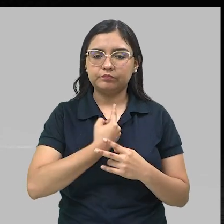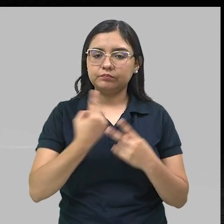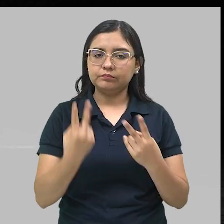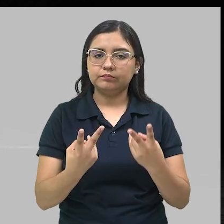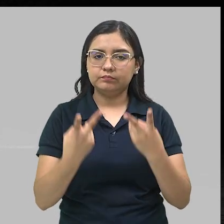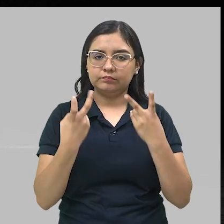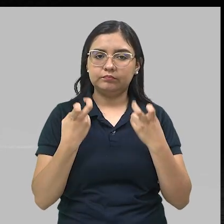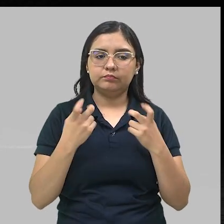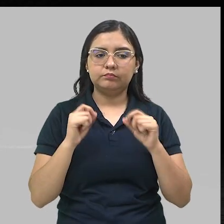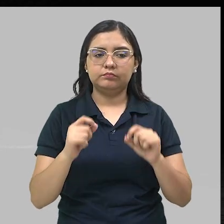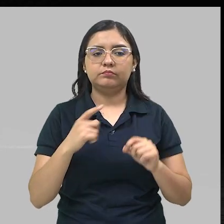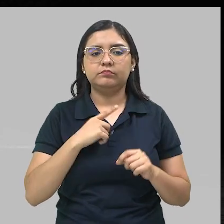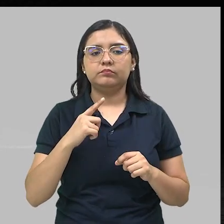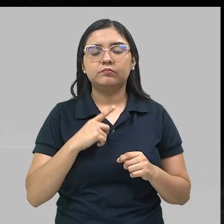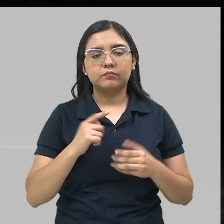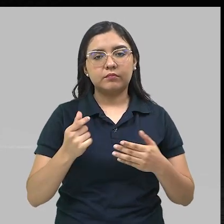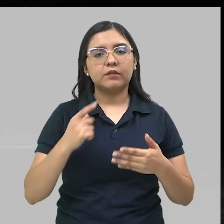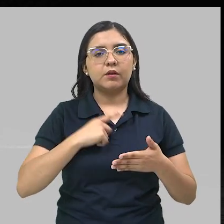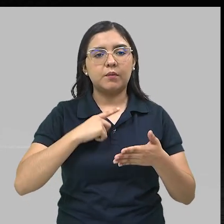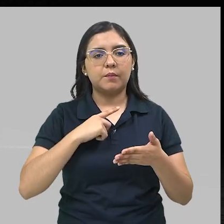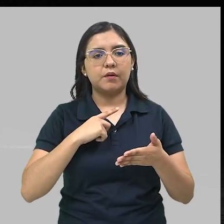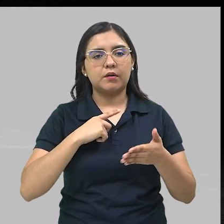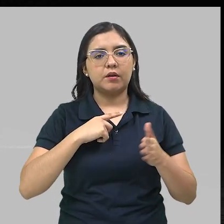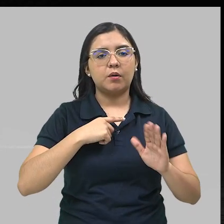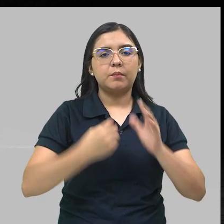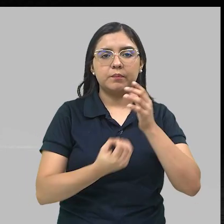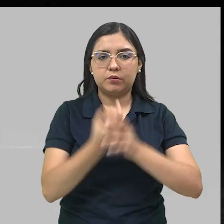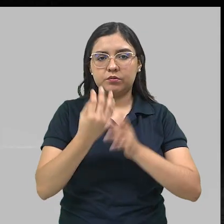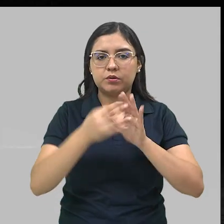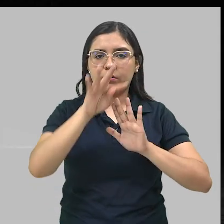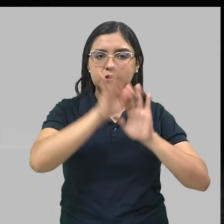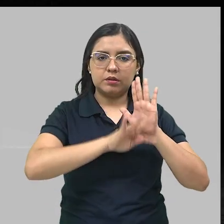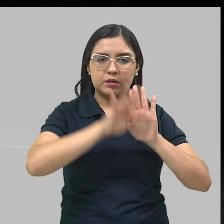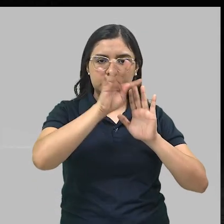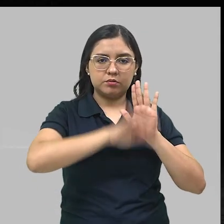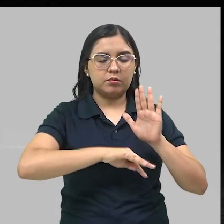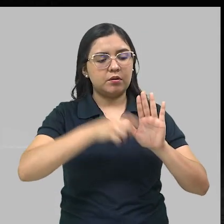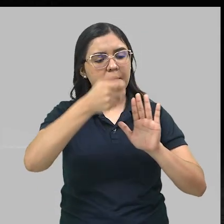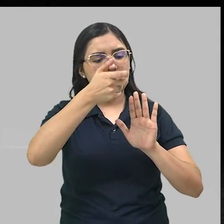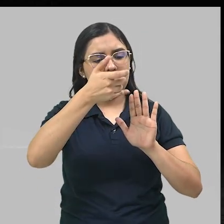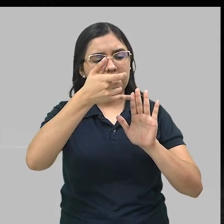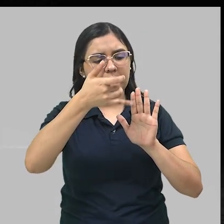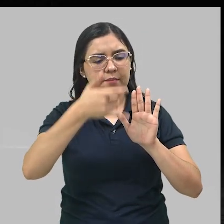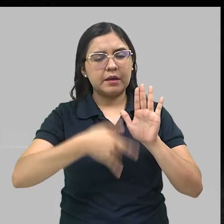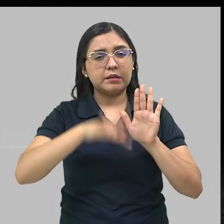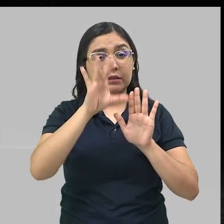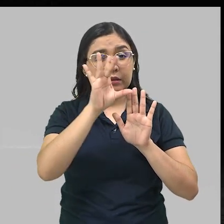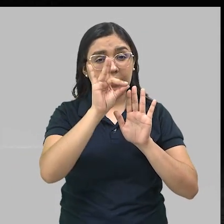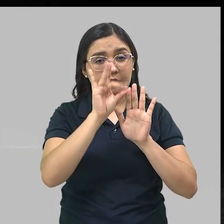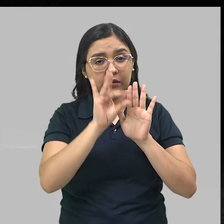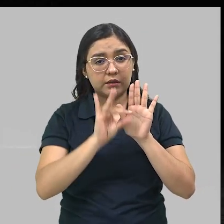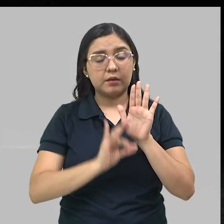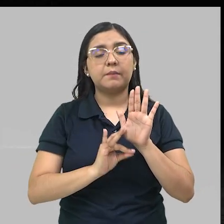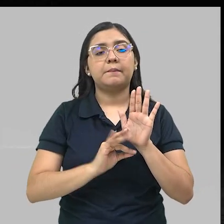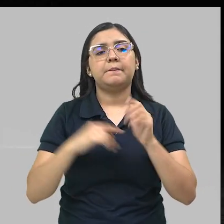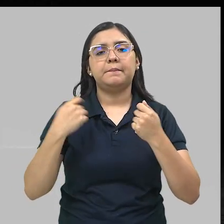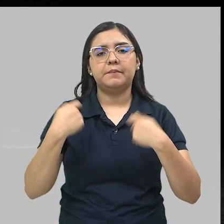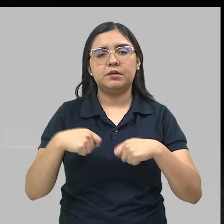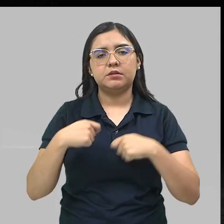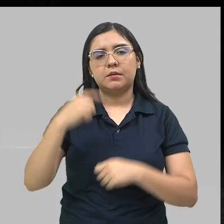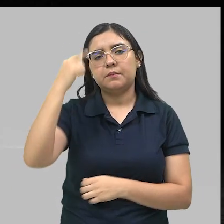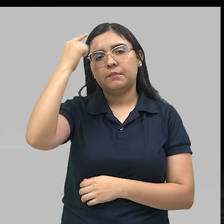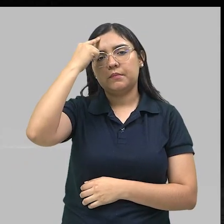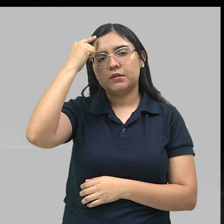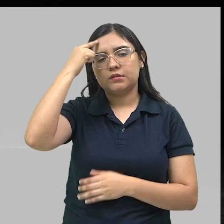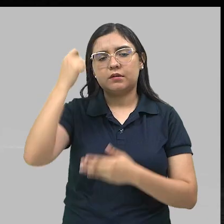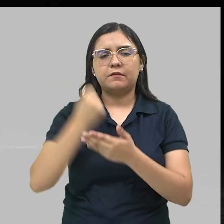uma escrita da peça que eu vou colocar ali muito bem amarrado. É necessário pensar